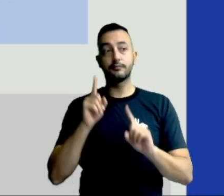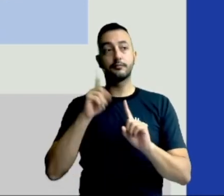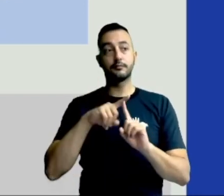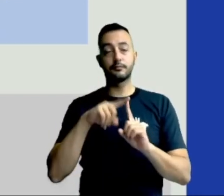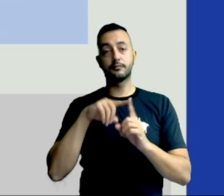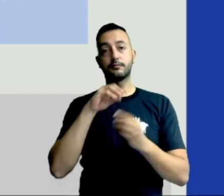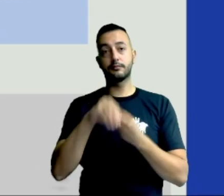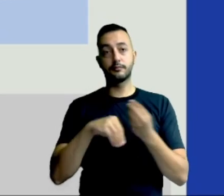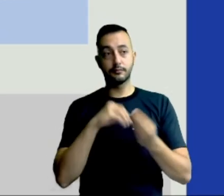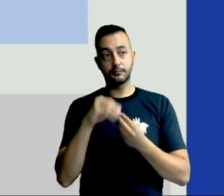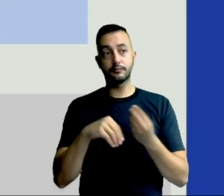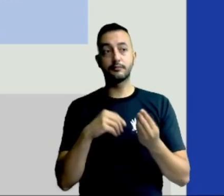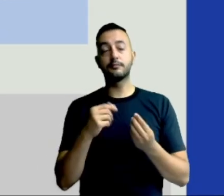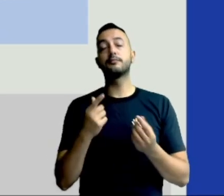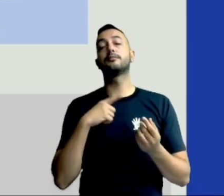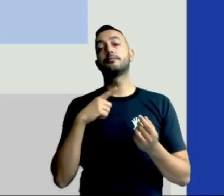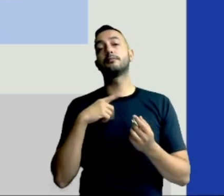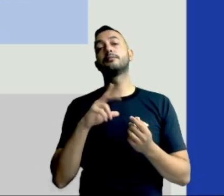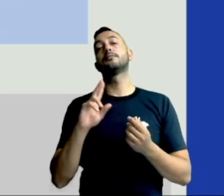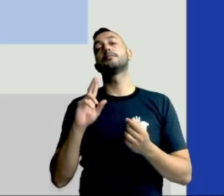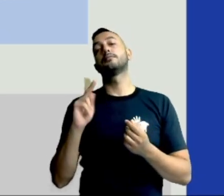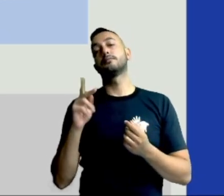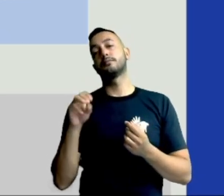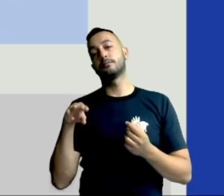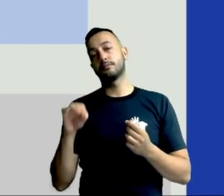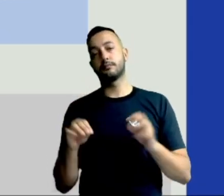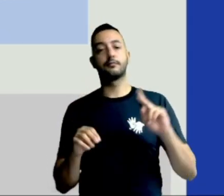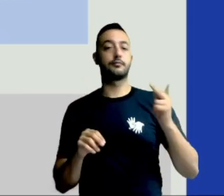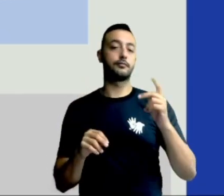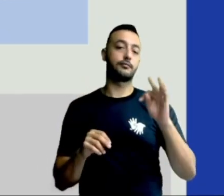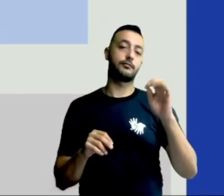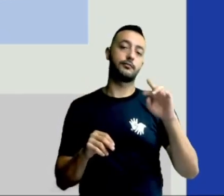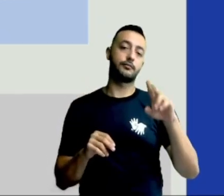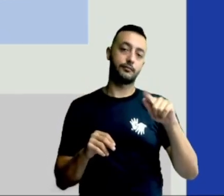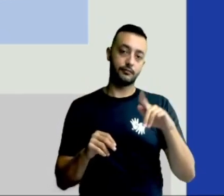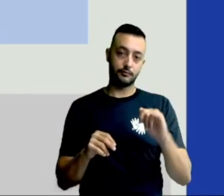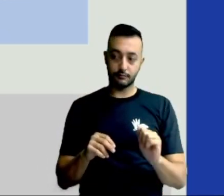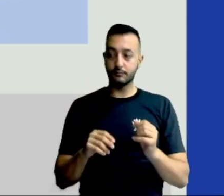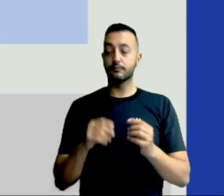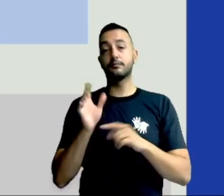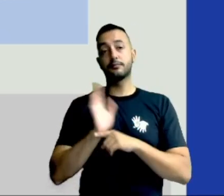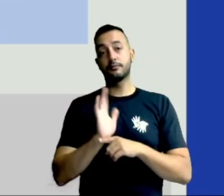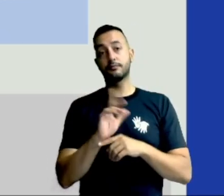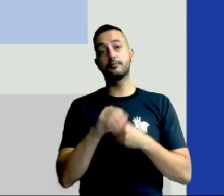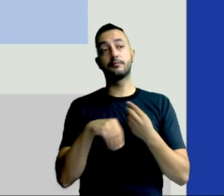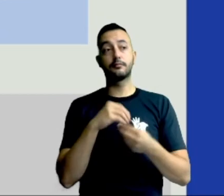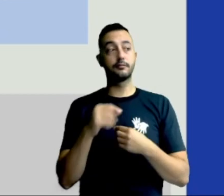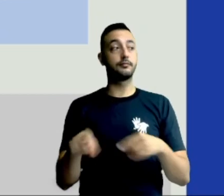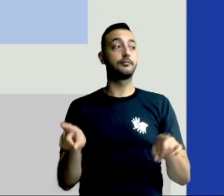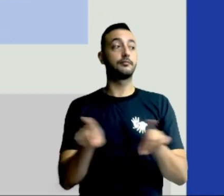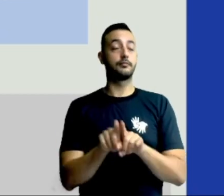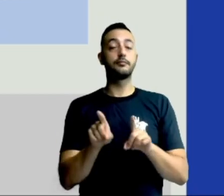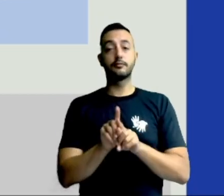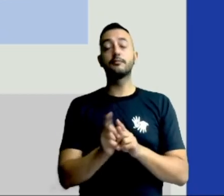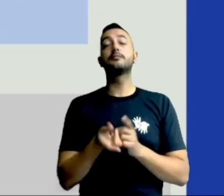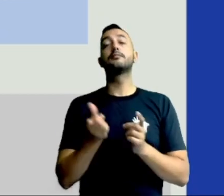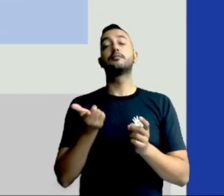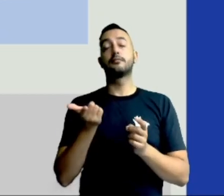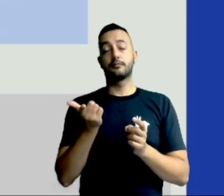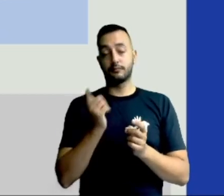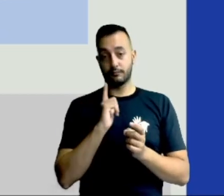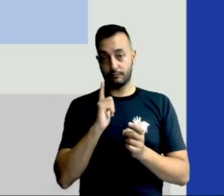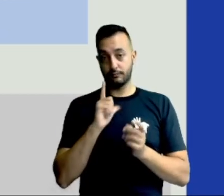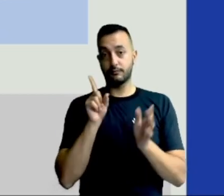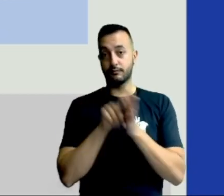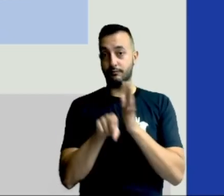de misturas homogênea e heterogênea. O vídeo sobre as misturas. E a enquete para saber